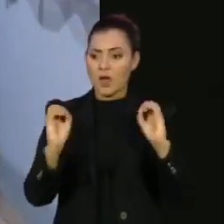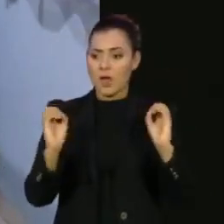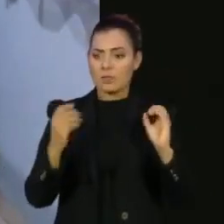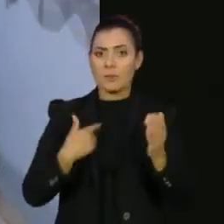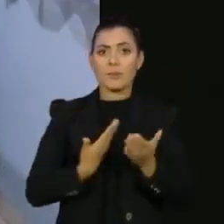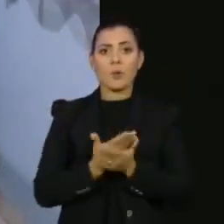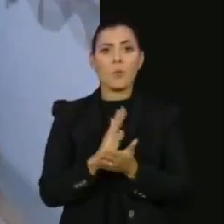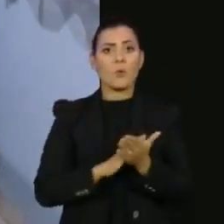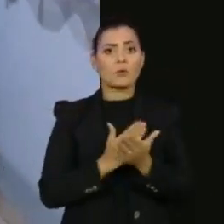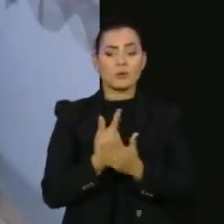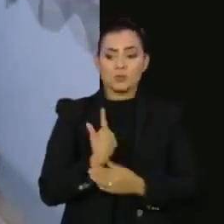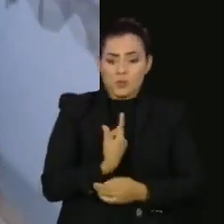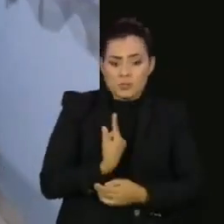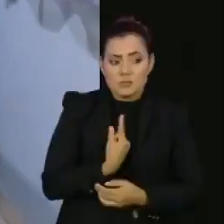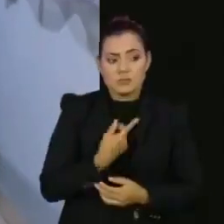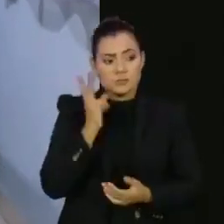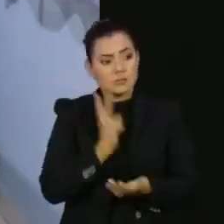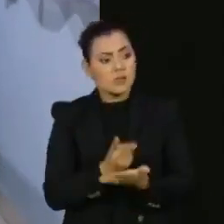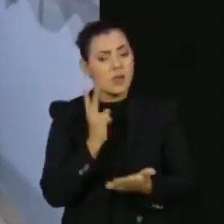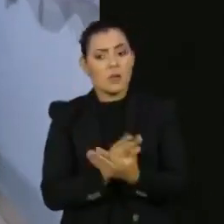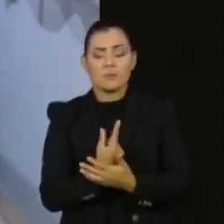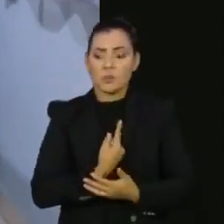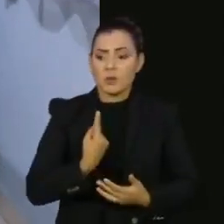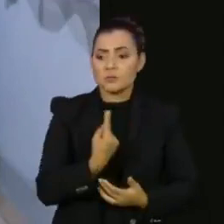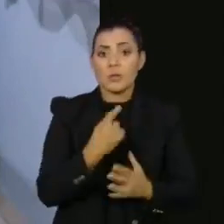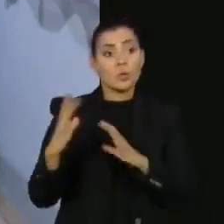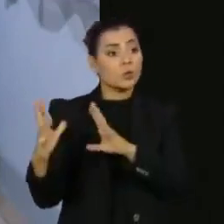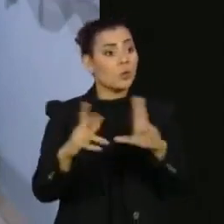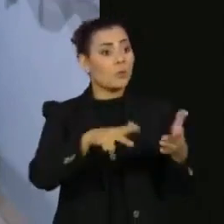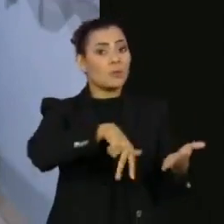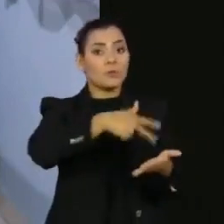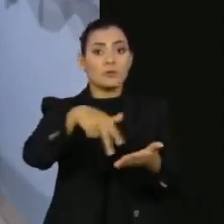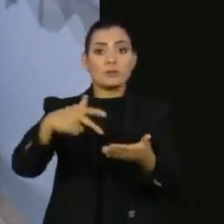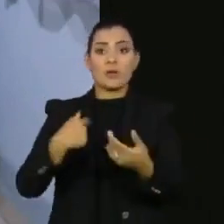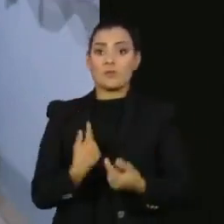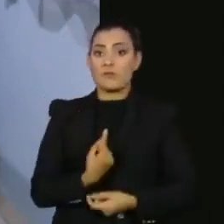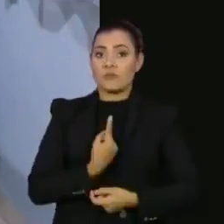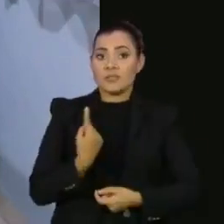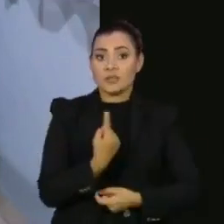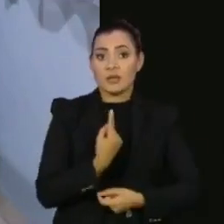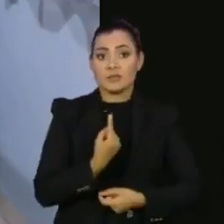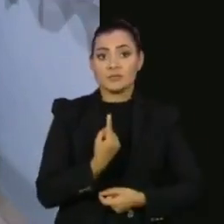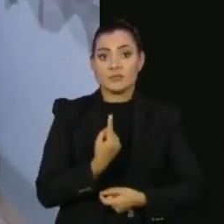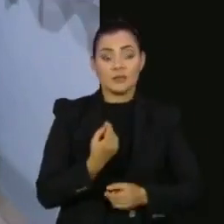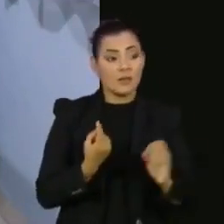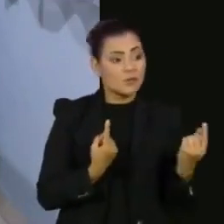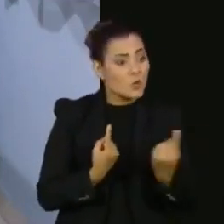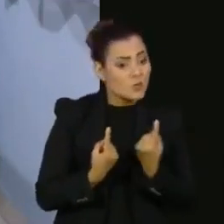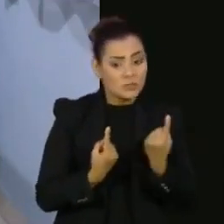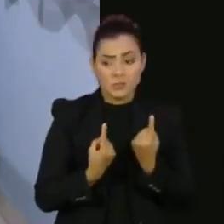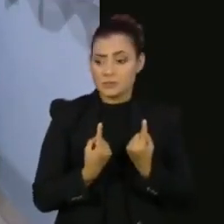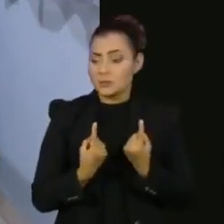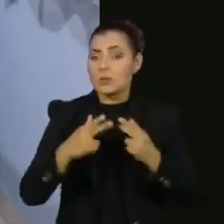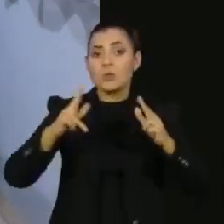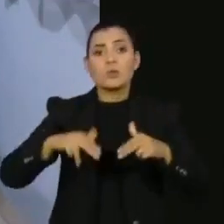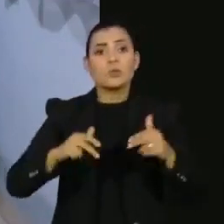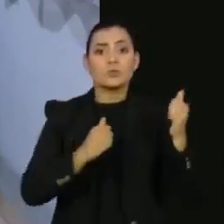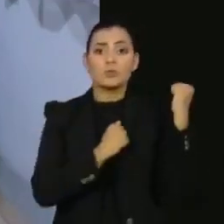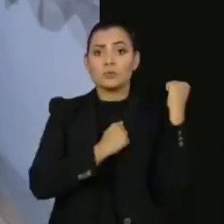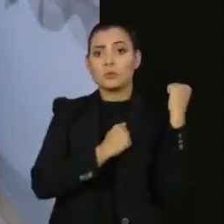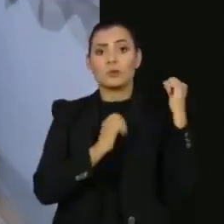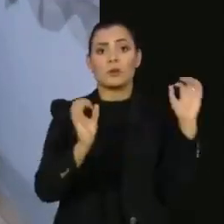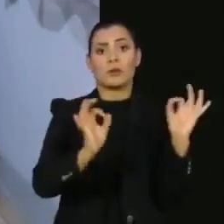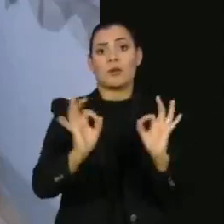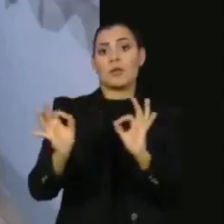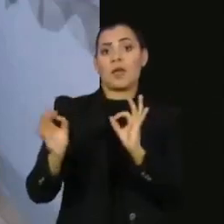a me incomodar, porque todo mundo que ia comigo dançava e eu não era chamada para dançar. Eu nunca dancei música lenta com